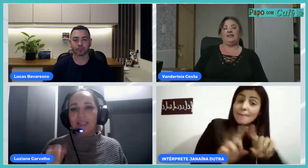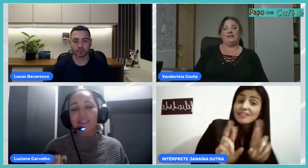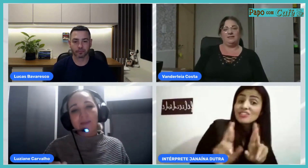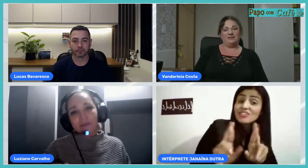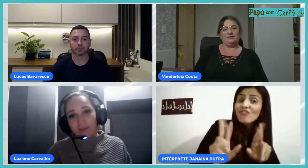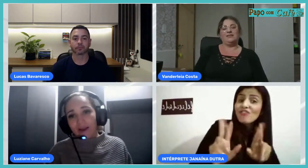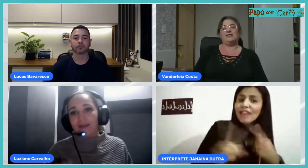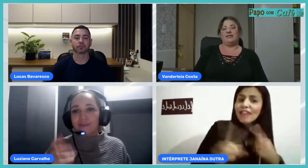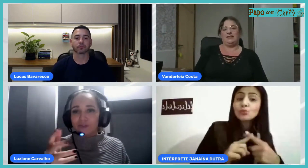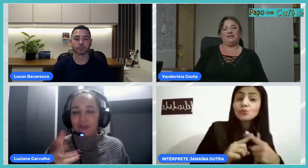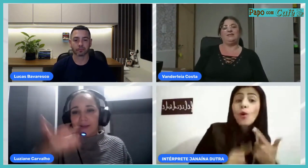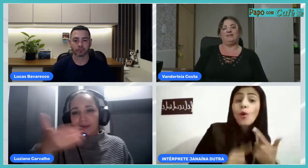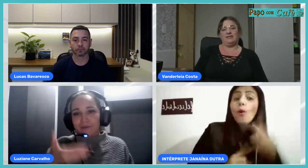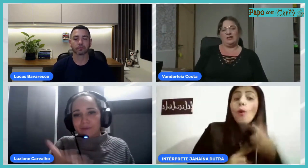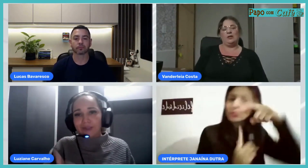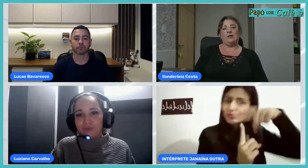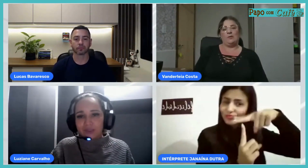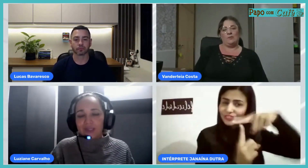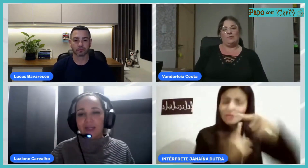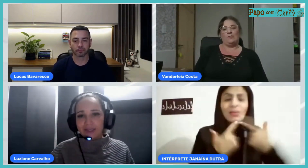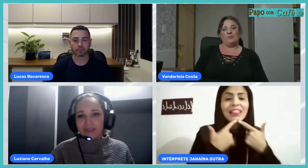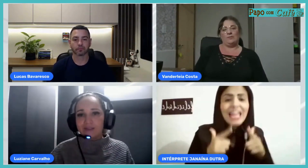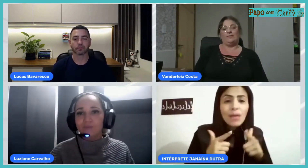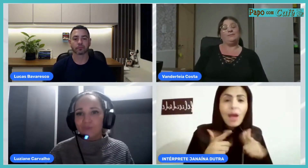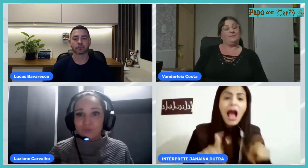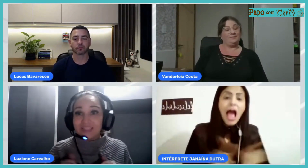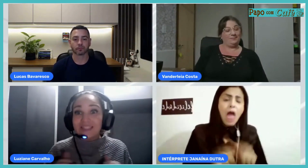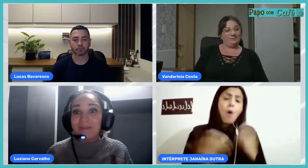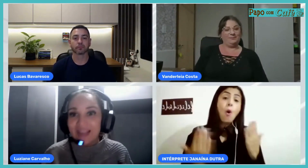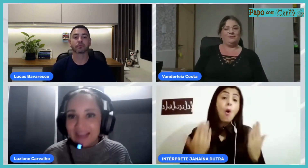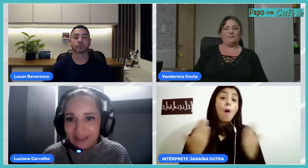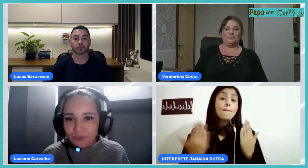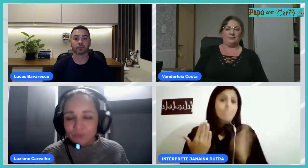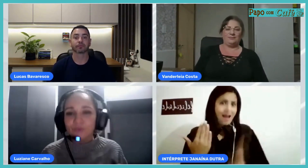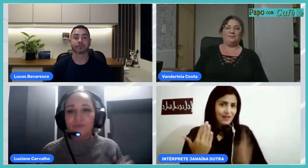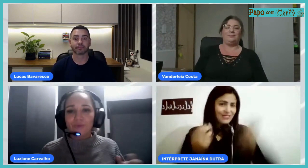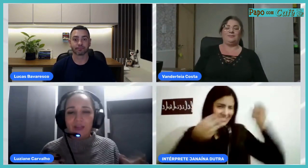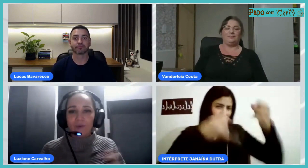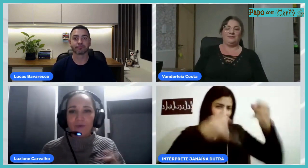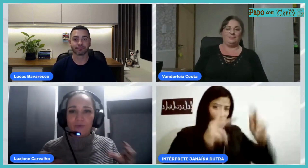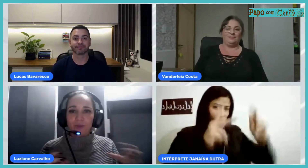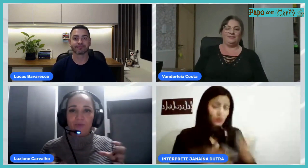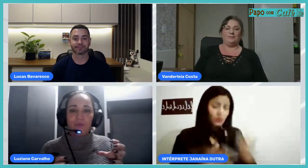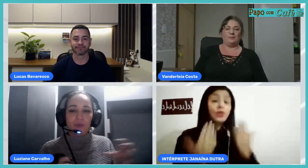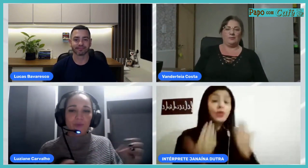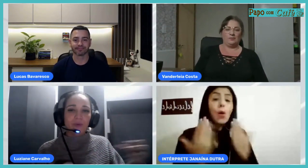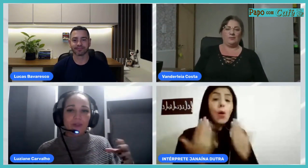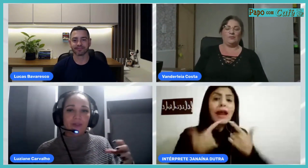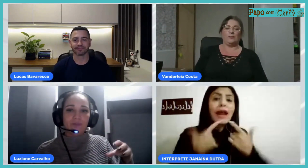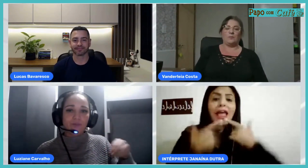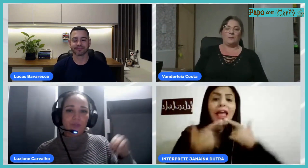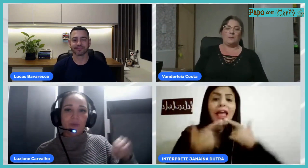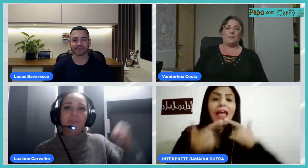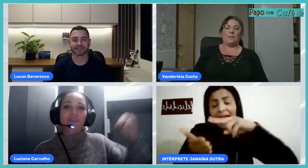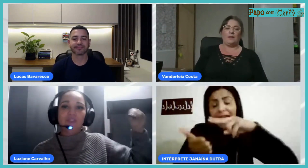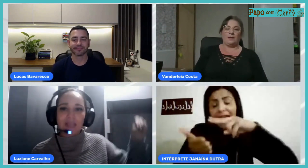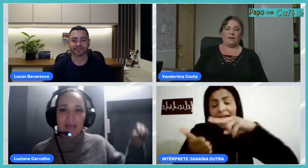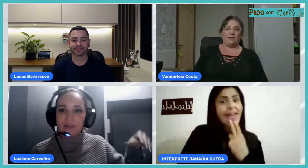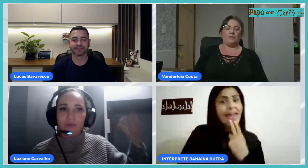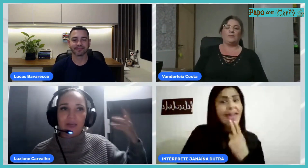do inglês. Sim. Tá, se chega ali um texto em inglês, tu vai saber ler tudo, né, conforme o